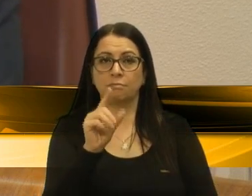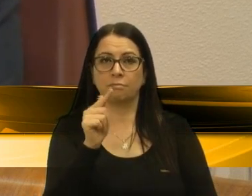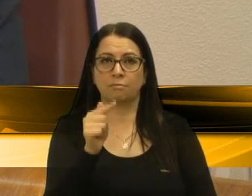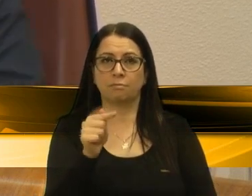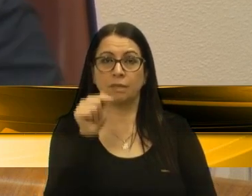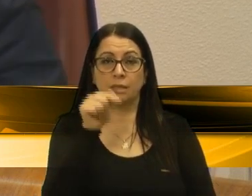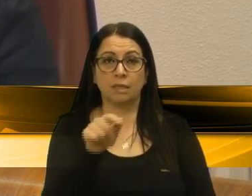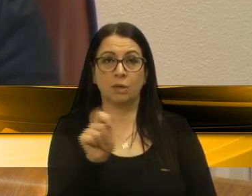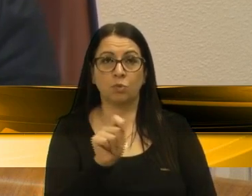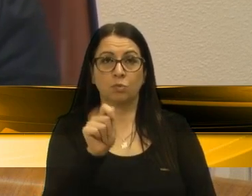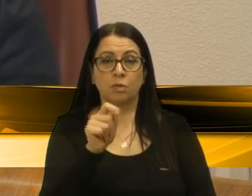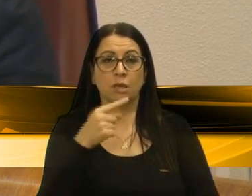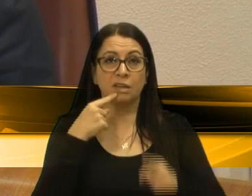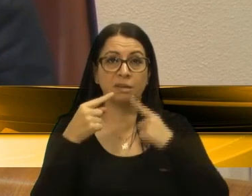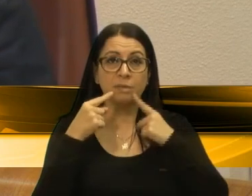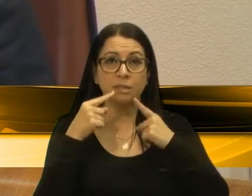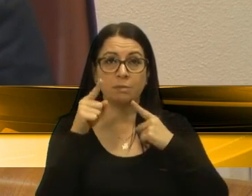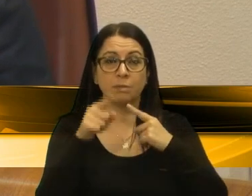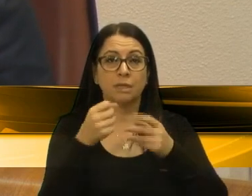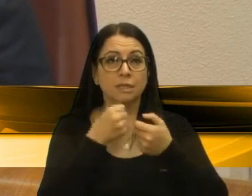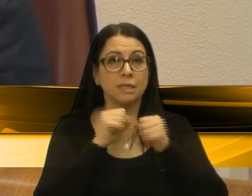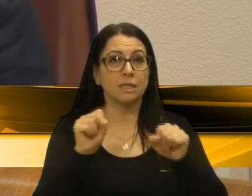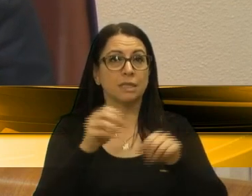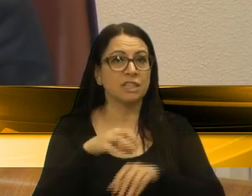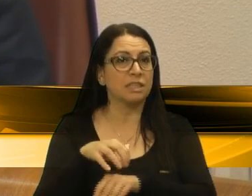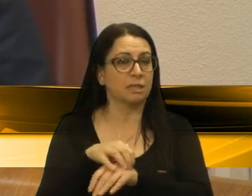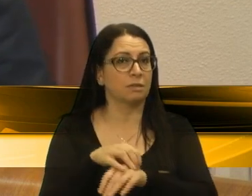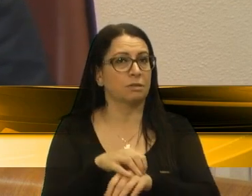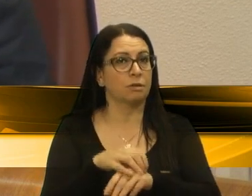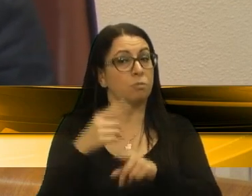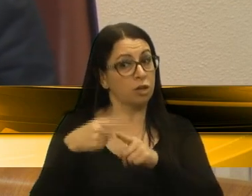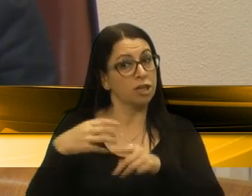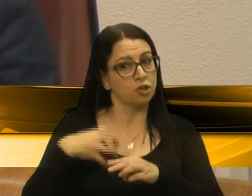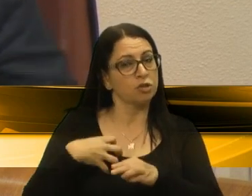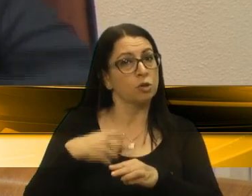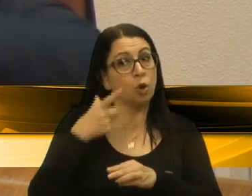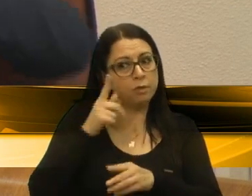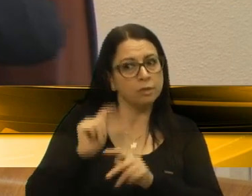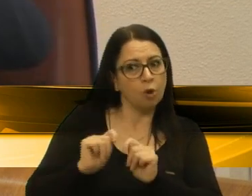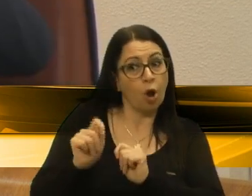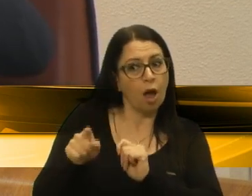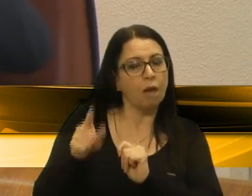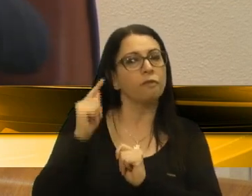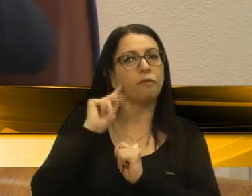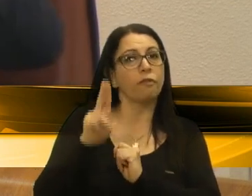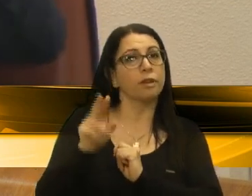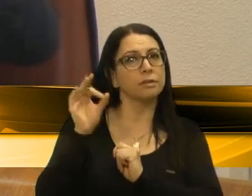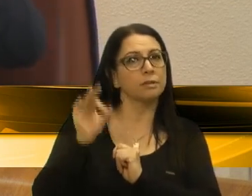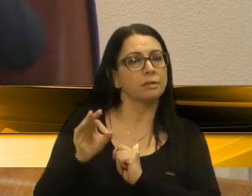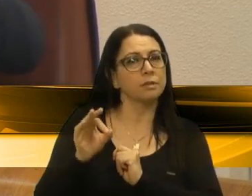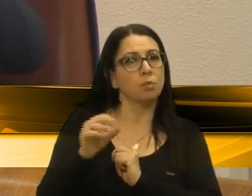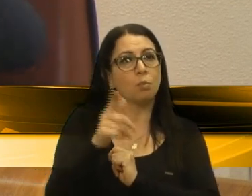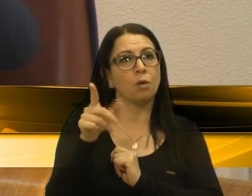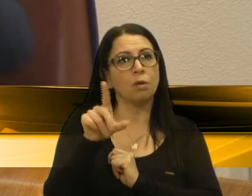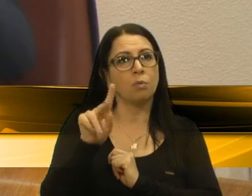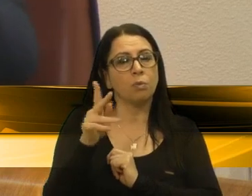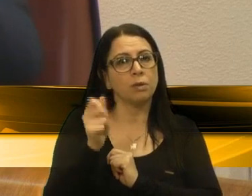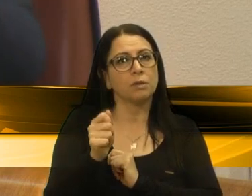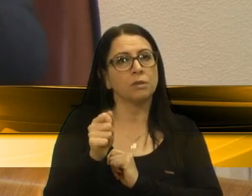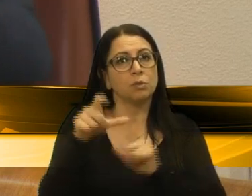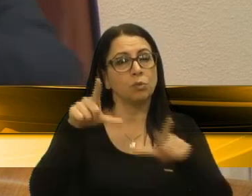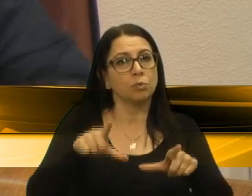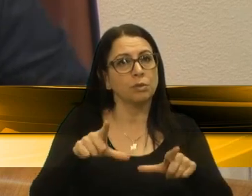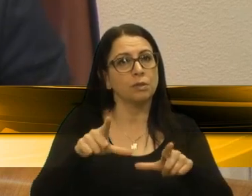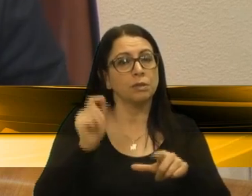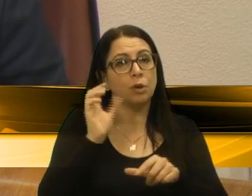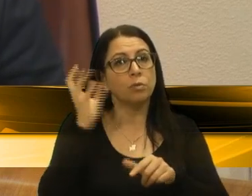implementamos, em agosto, que a reclamação ela tem que ser para a Secretaria de Trânsito. Porque, dessa forma, eu consigo ir de uma forma certeira em qual linha, em qual local